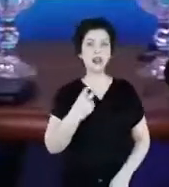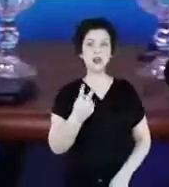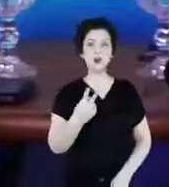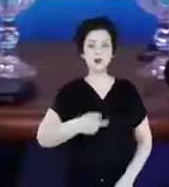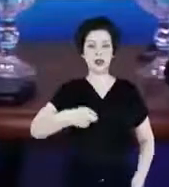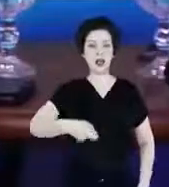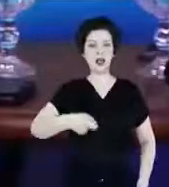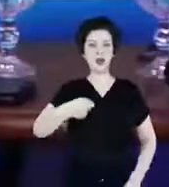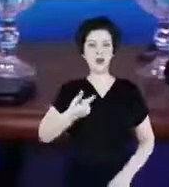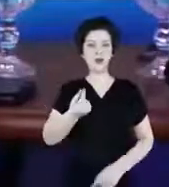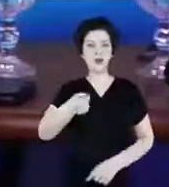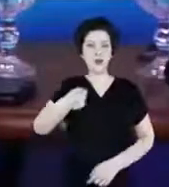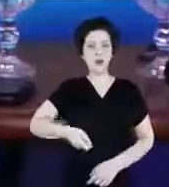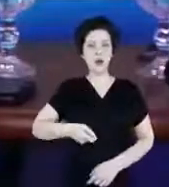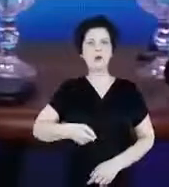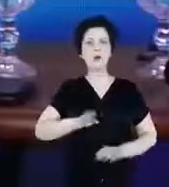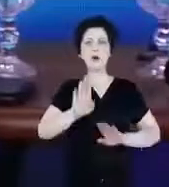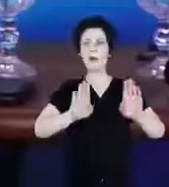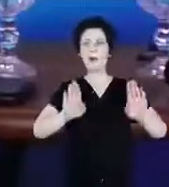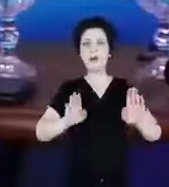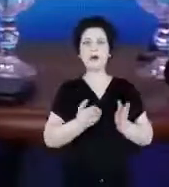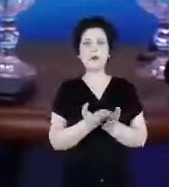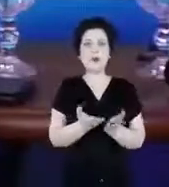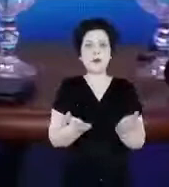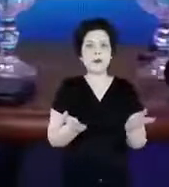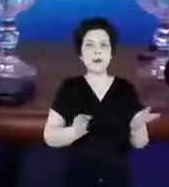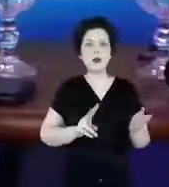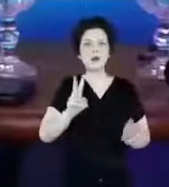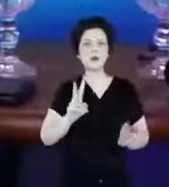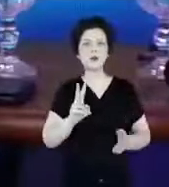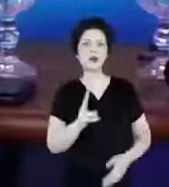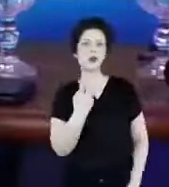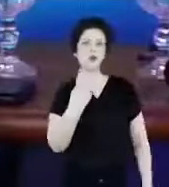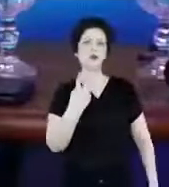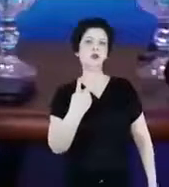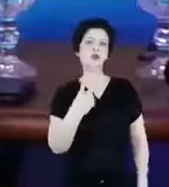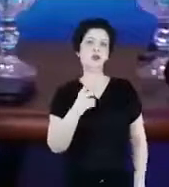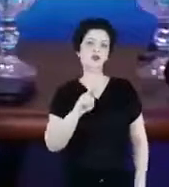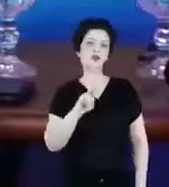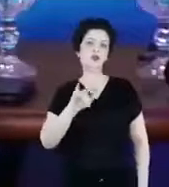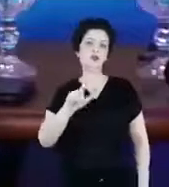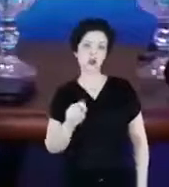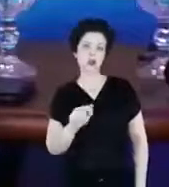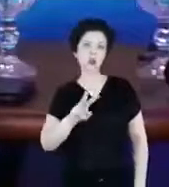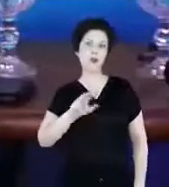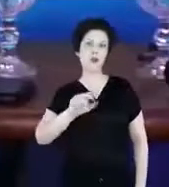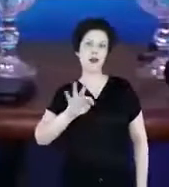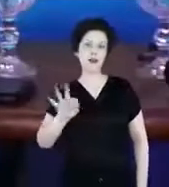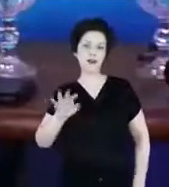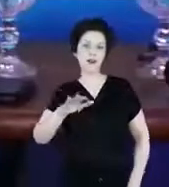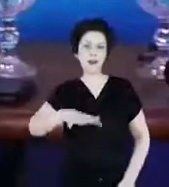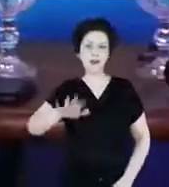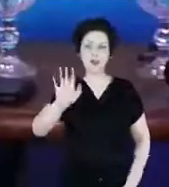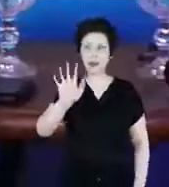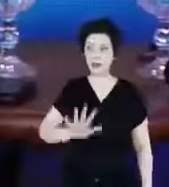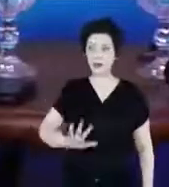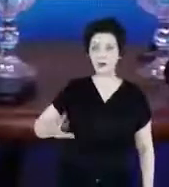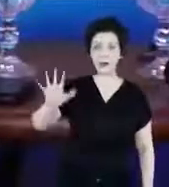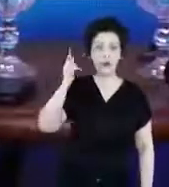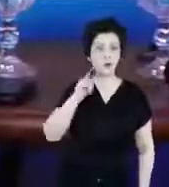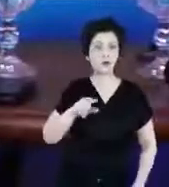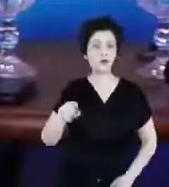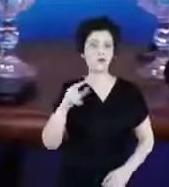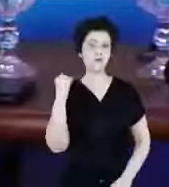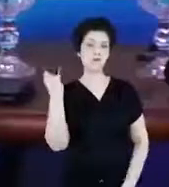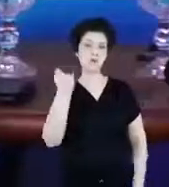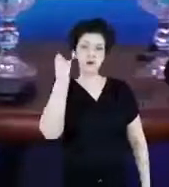possam aumentar em no mínimo de 15 gigawatts na rede, na rede nacional. Então, isso é muito